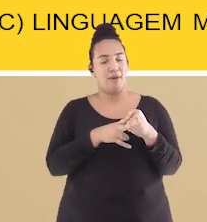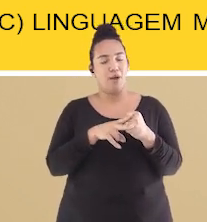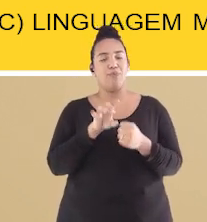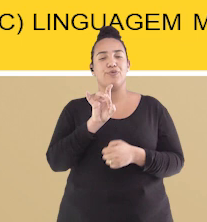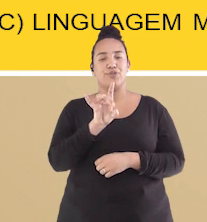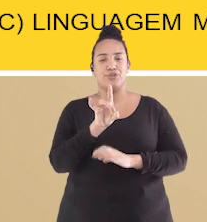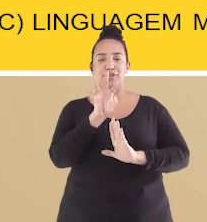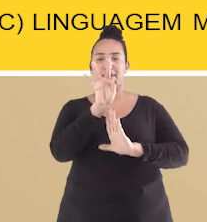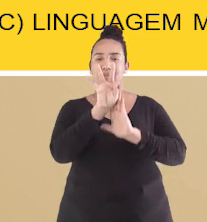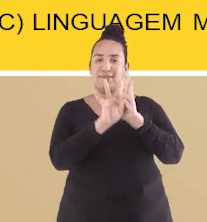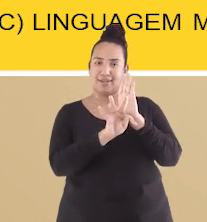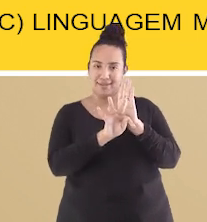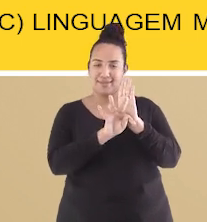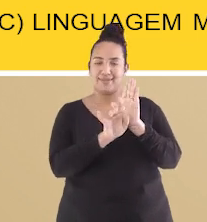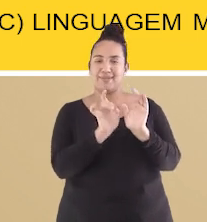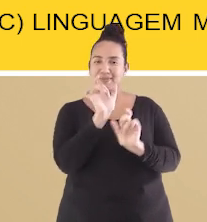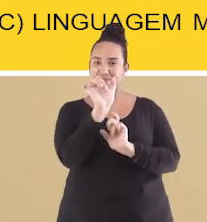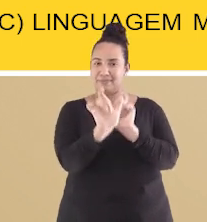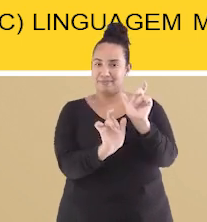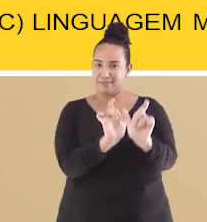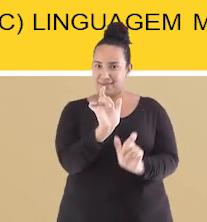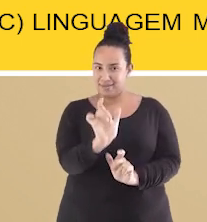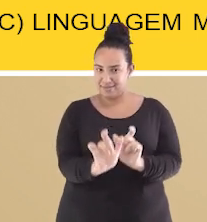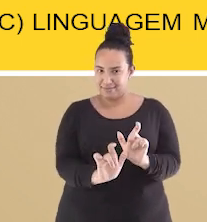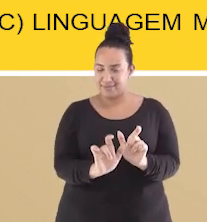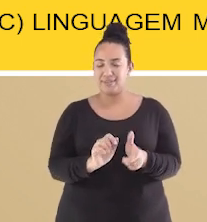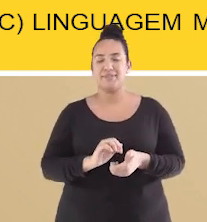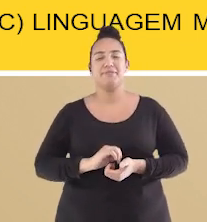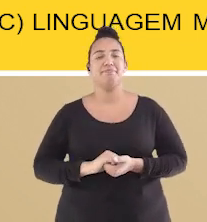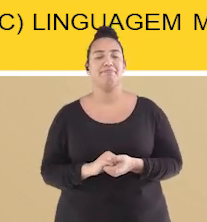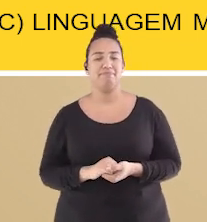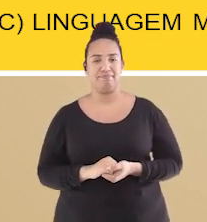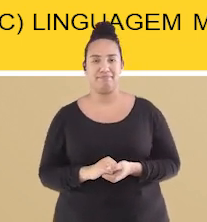seja, apenas textos, o uso de palavras.